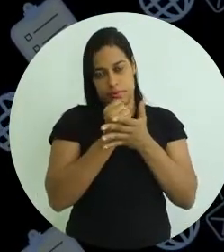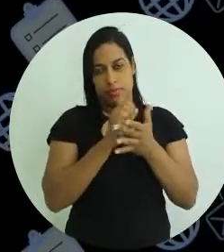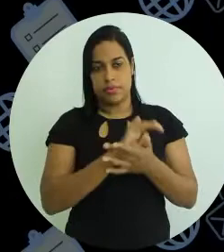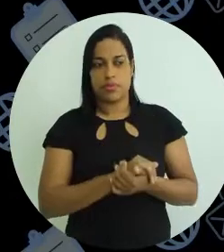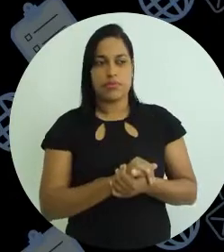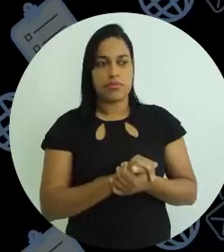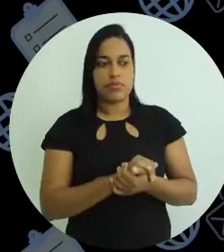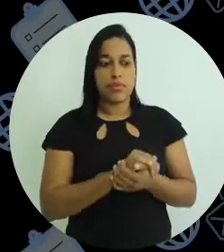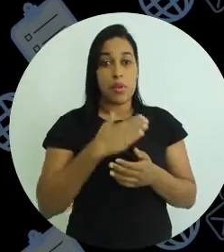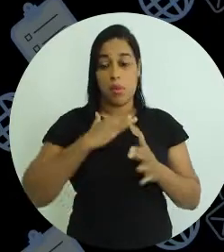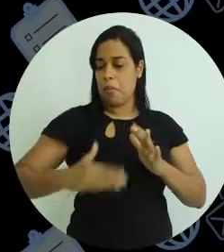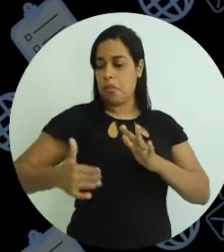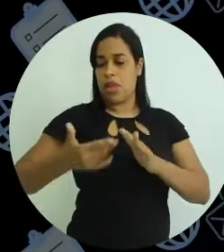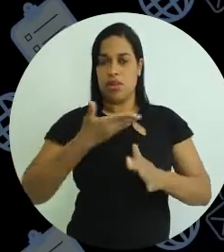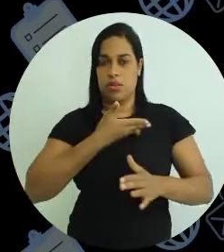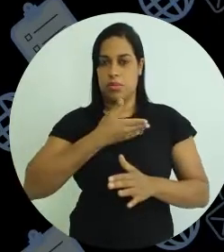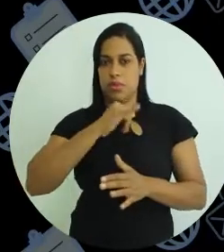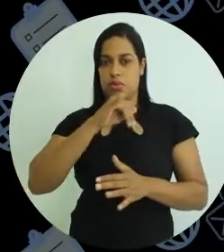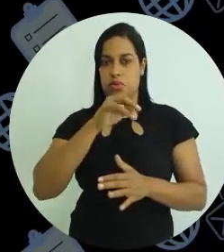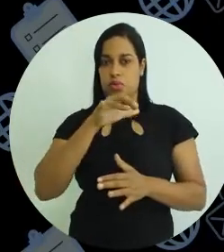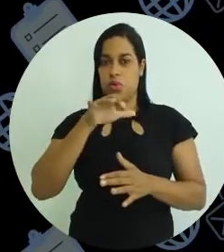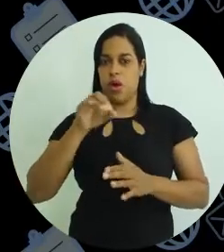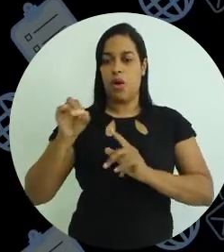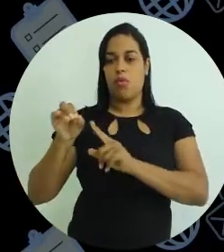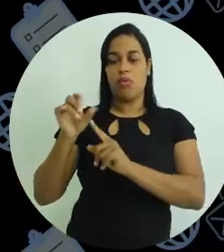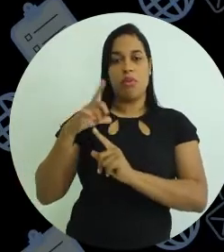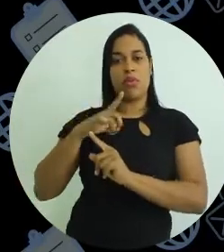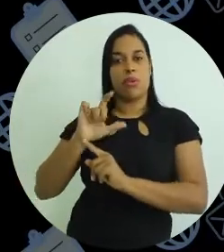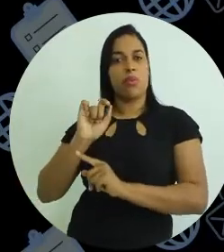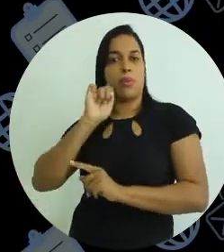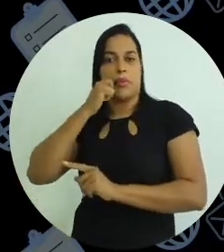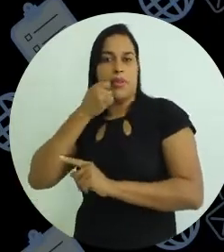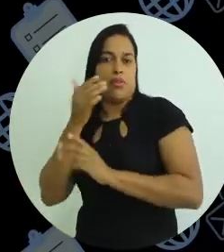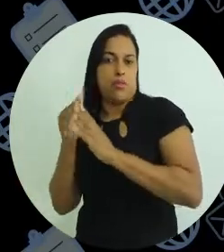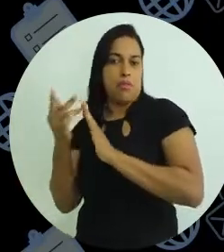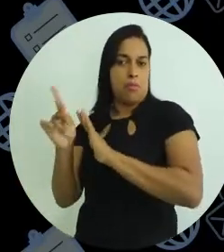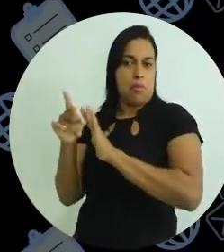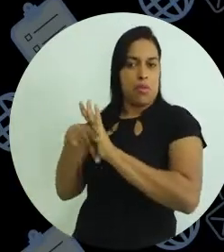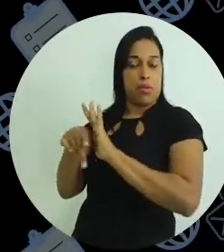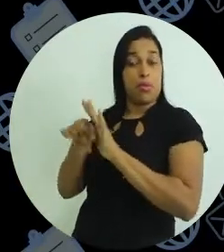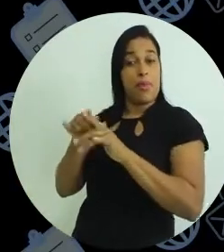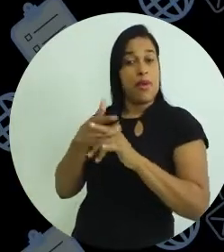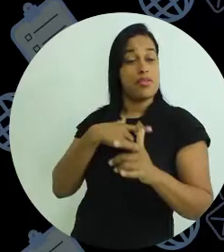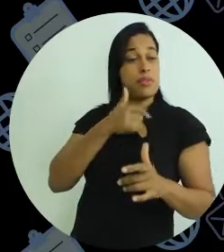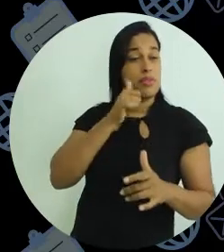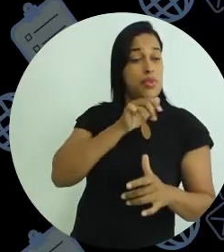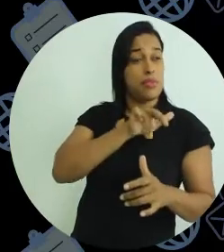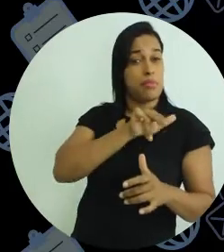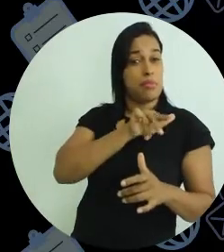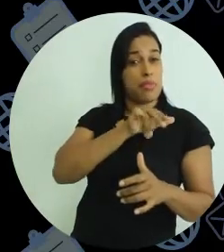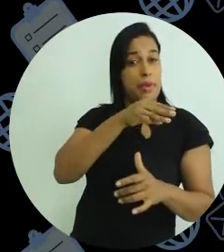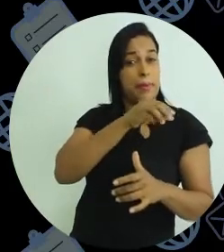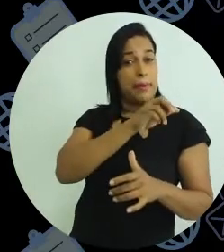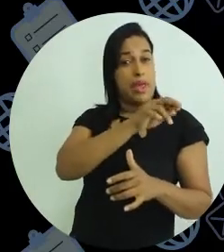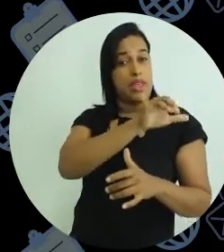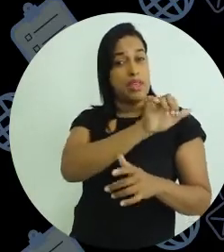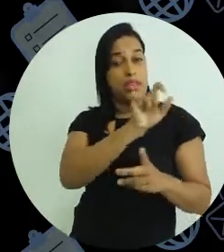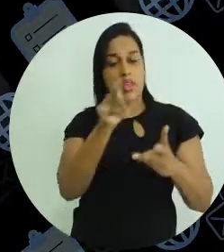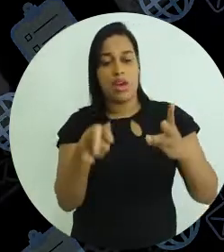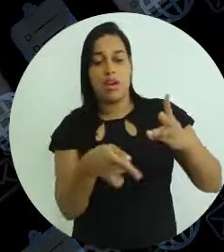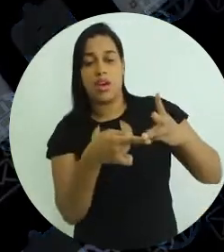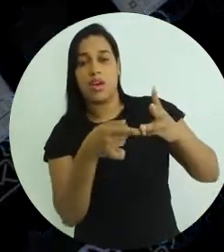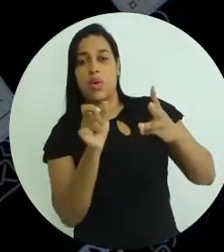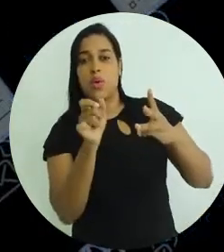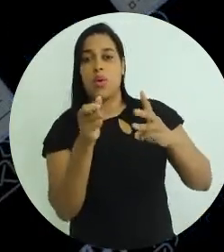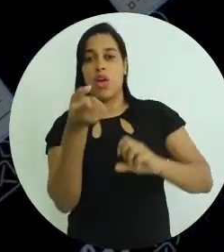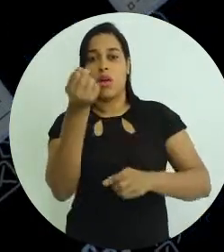o meu melhor amigo, o João, ele tem uma padaria. Mas a minha irmã, a Maria, ela tem um armazém